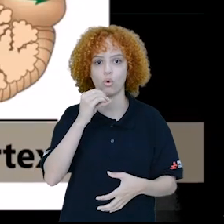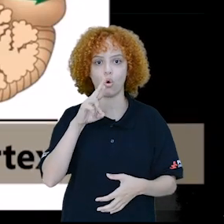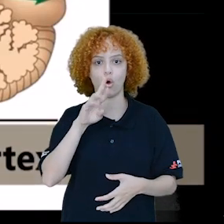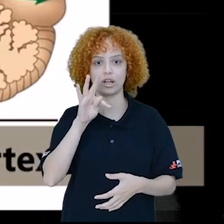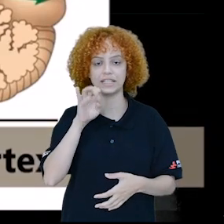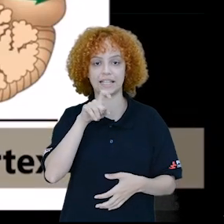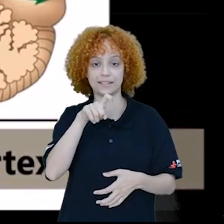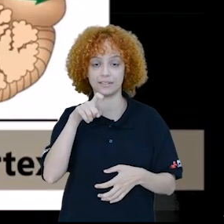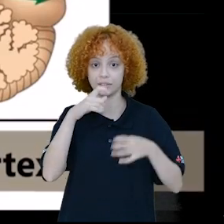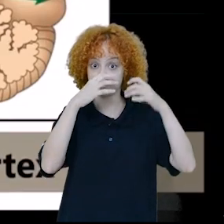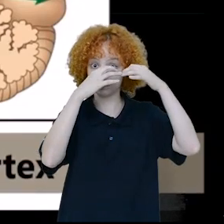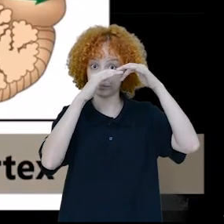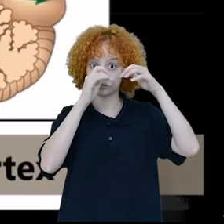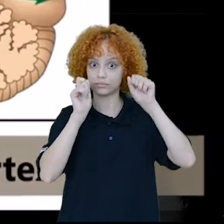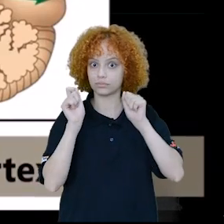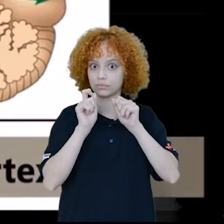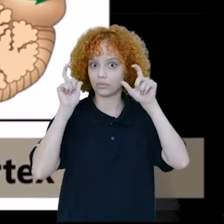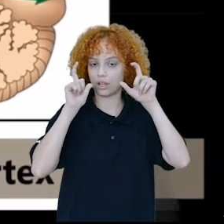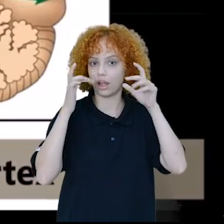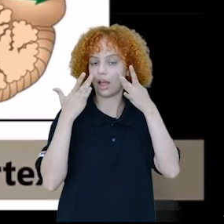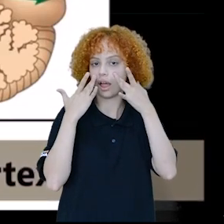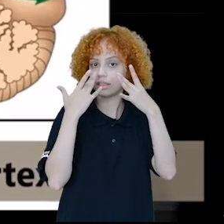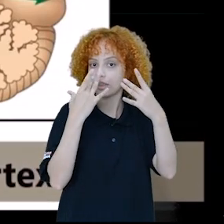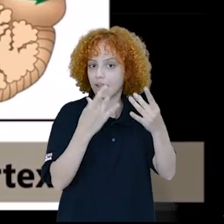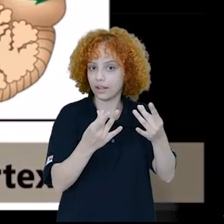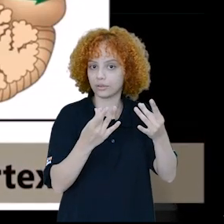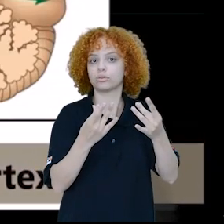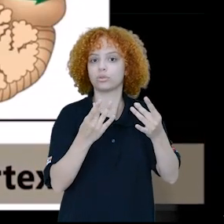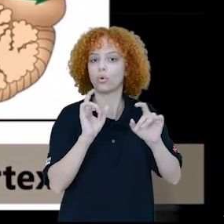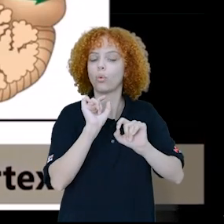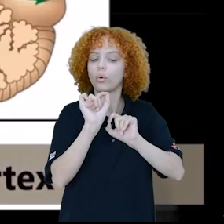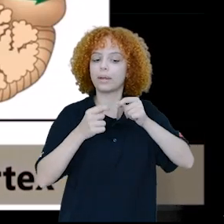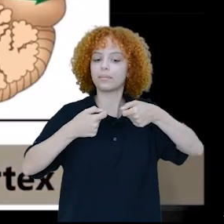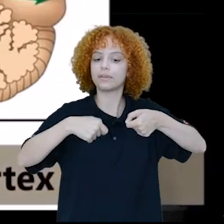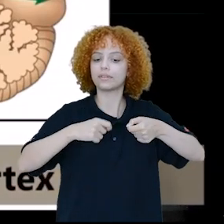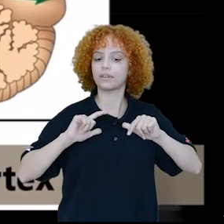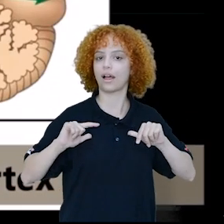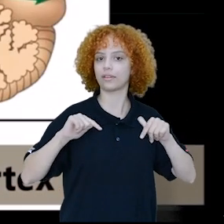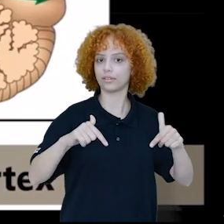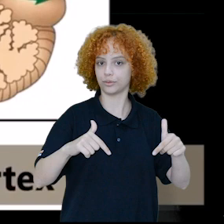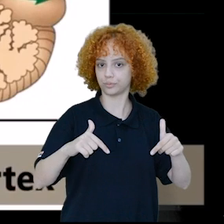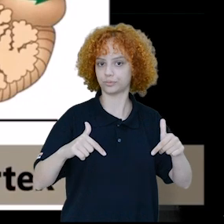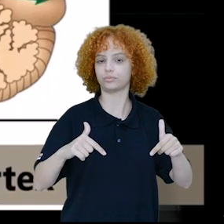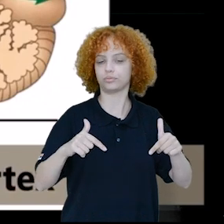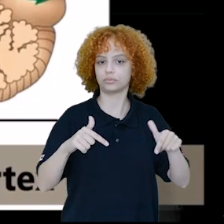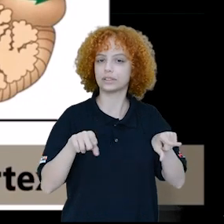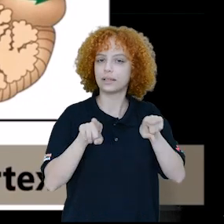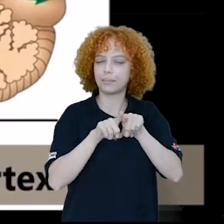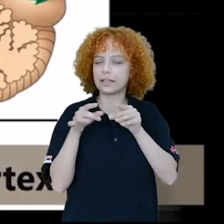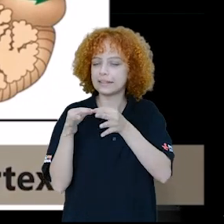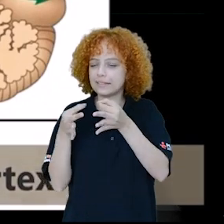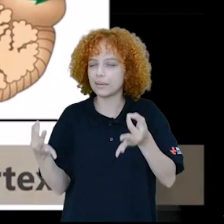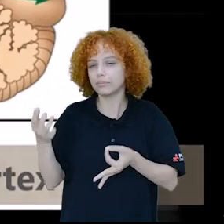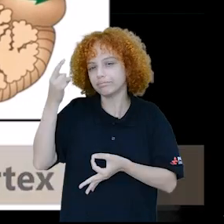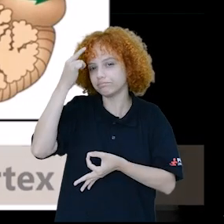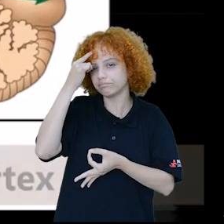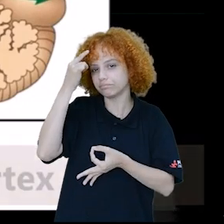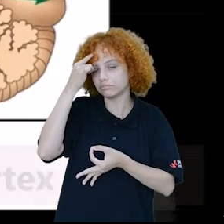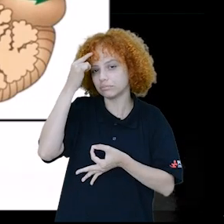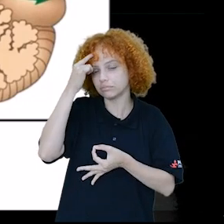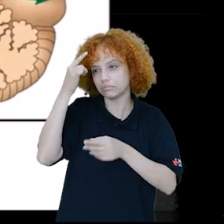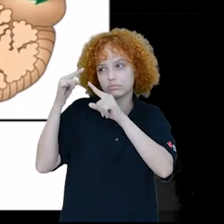córtex. É o que deixa o cérebro alerta, atento para realizar qualquer ação, desde o mais